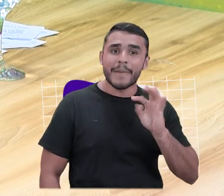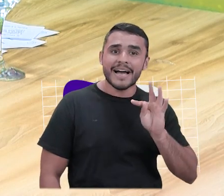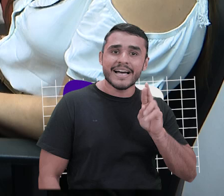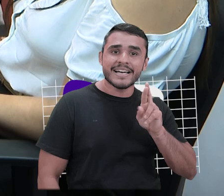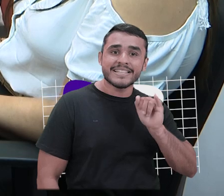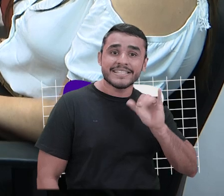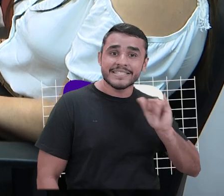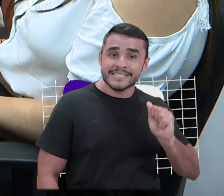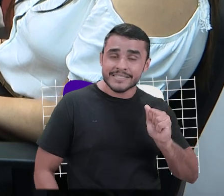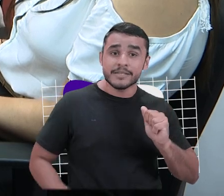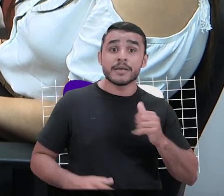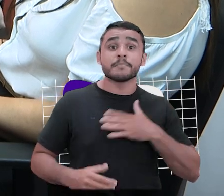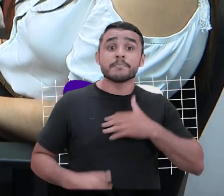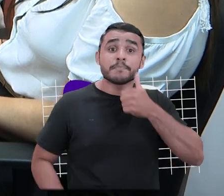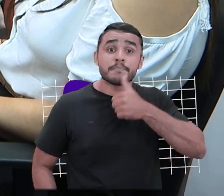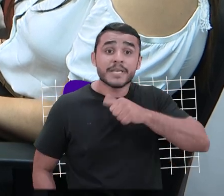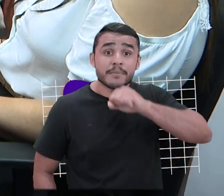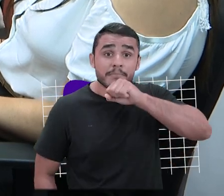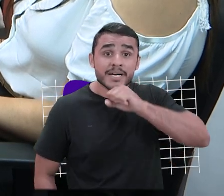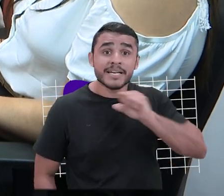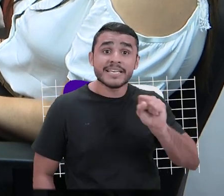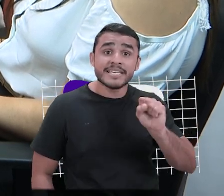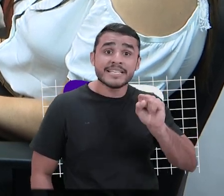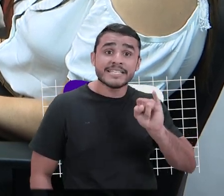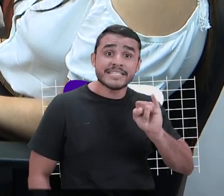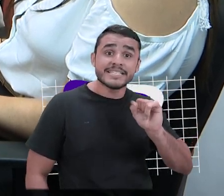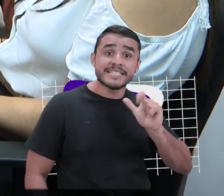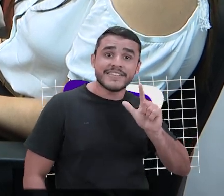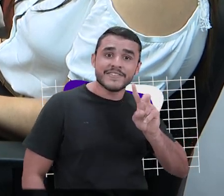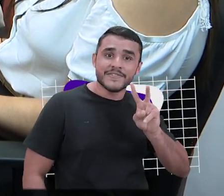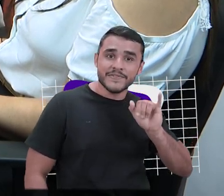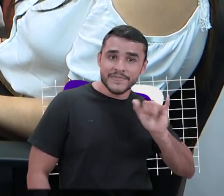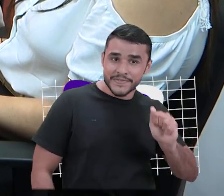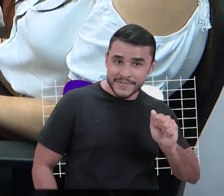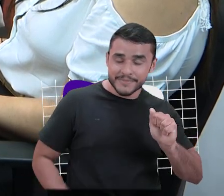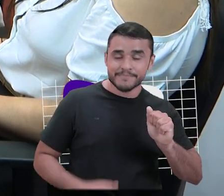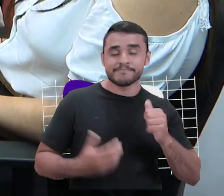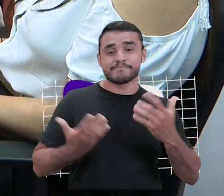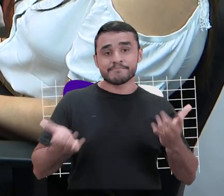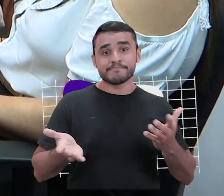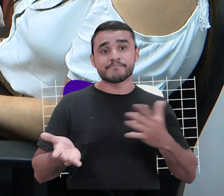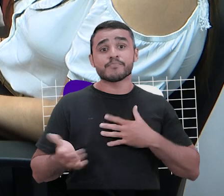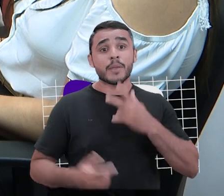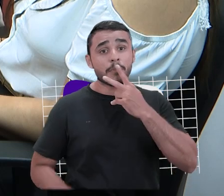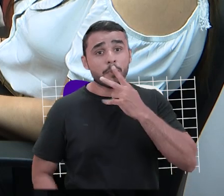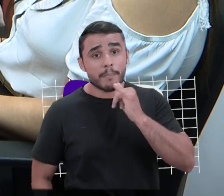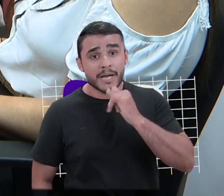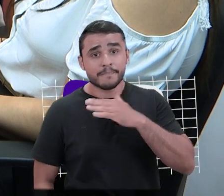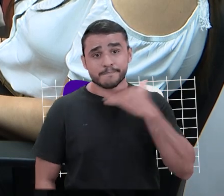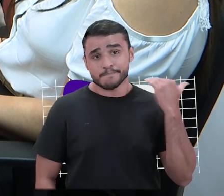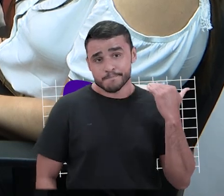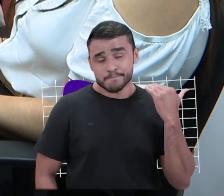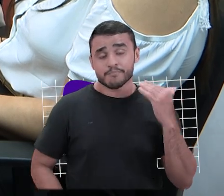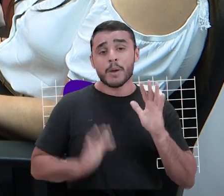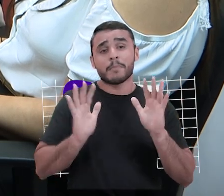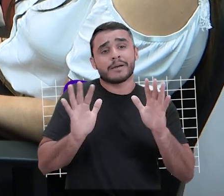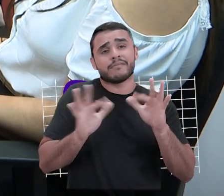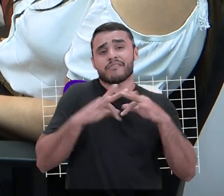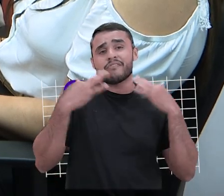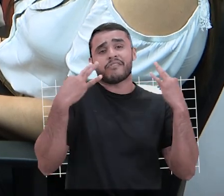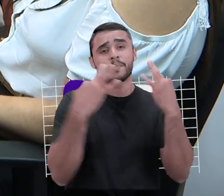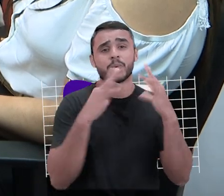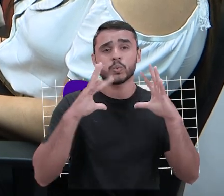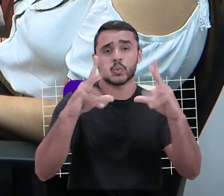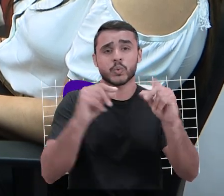Silvia, a gente hoje somos nós 4 em casa, meu pai é falecido, mas se a gente for falar família extensa também, aí